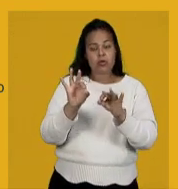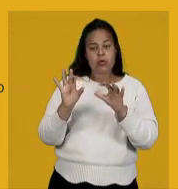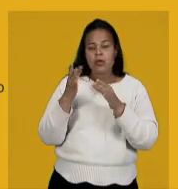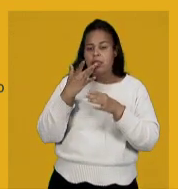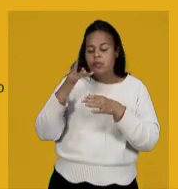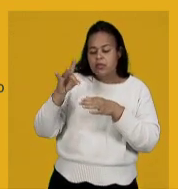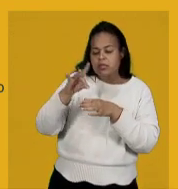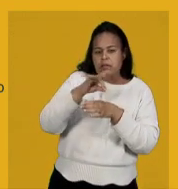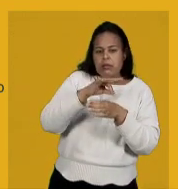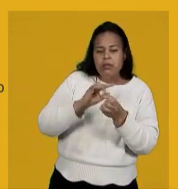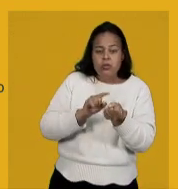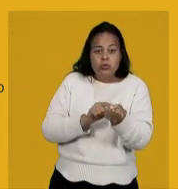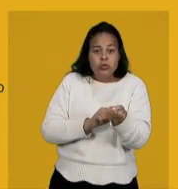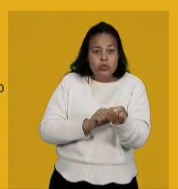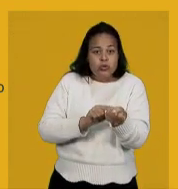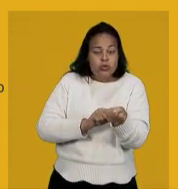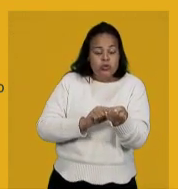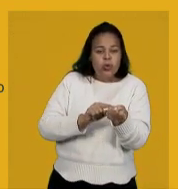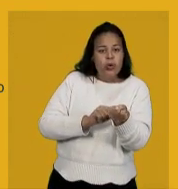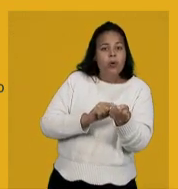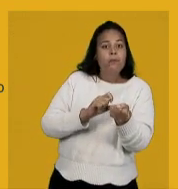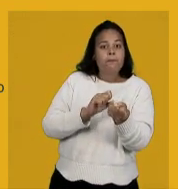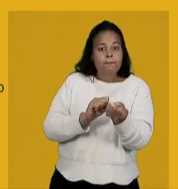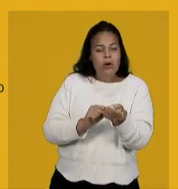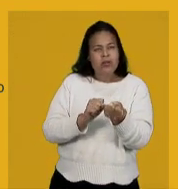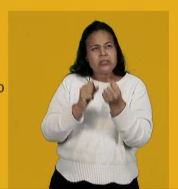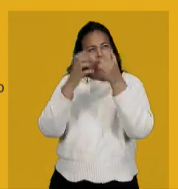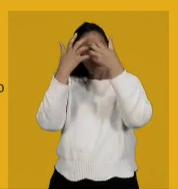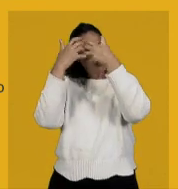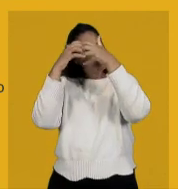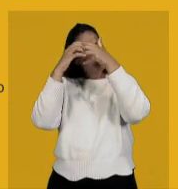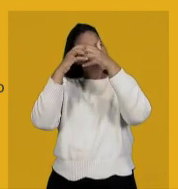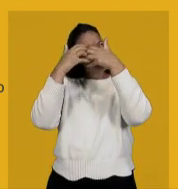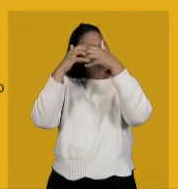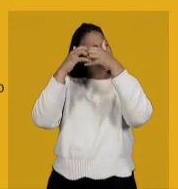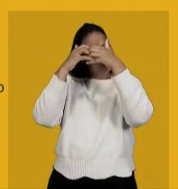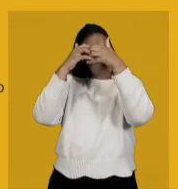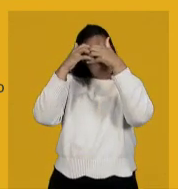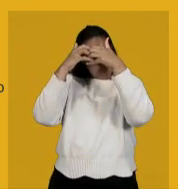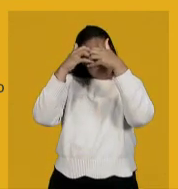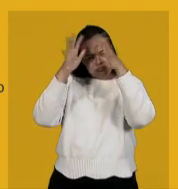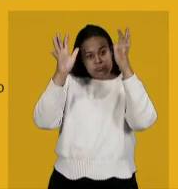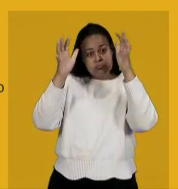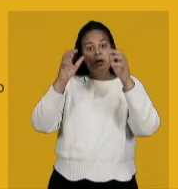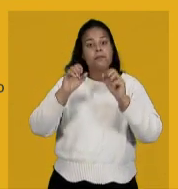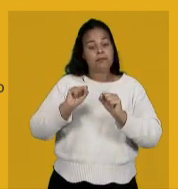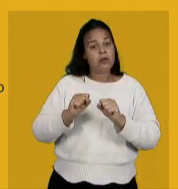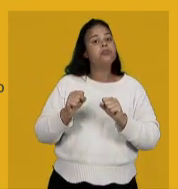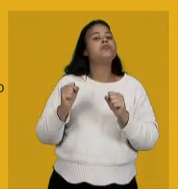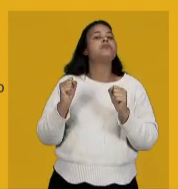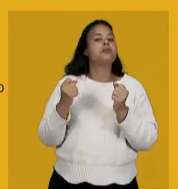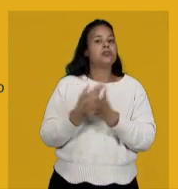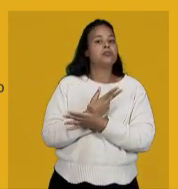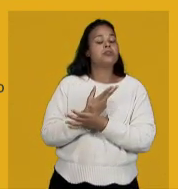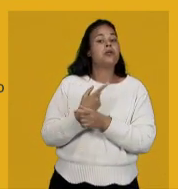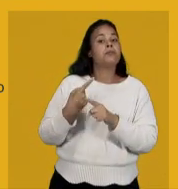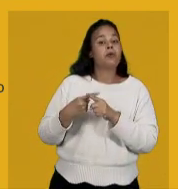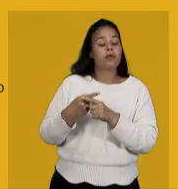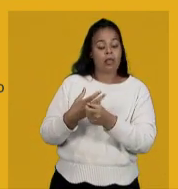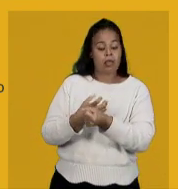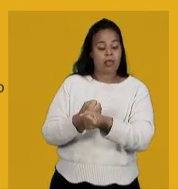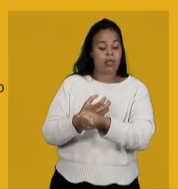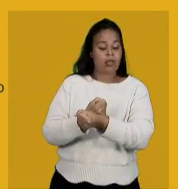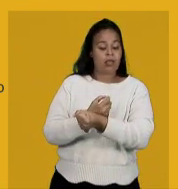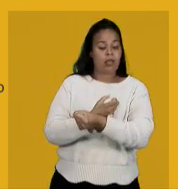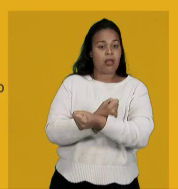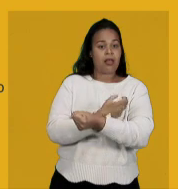no sangue, gera até confusão mental e coma, porque é ele que vai fazer a bomba de sódio e potássio, que